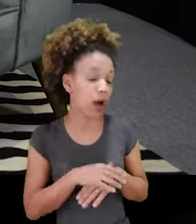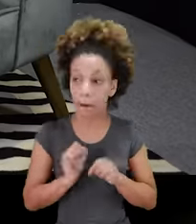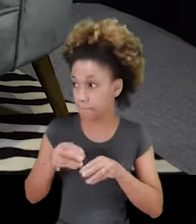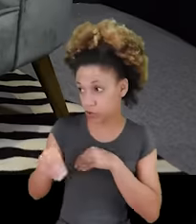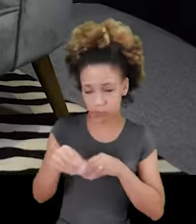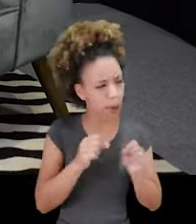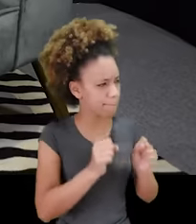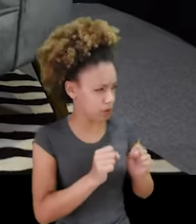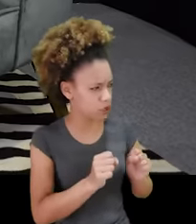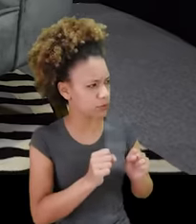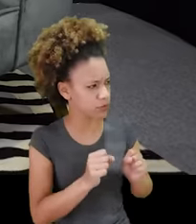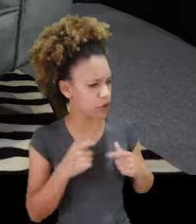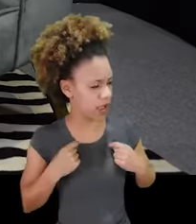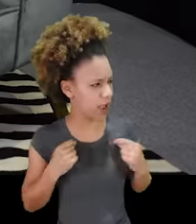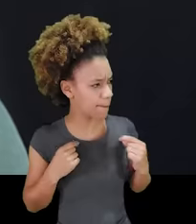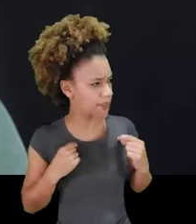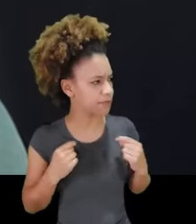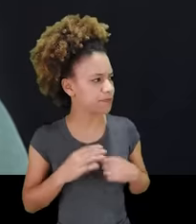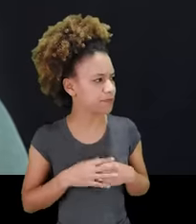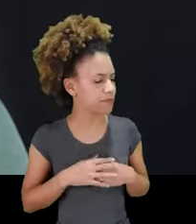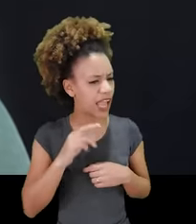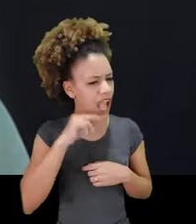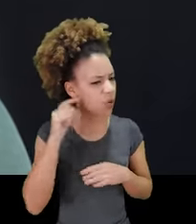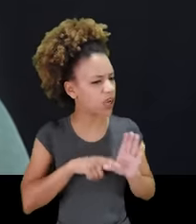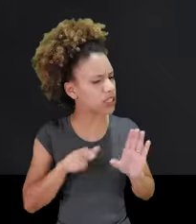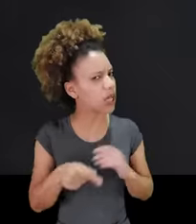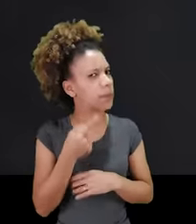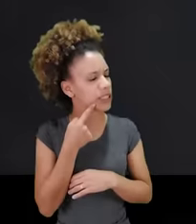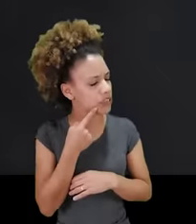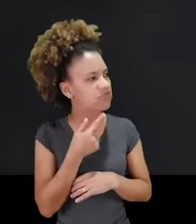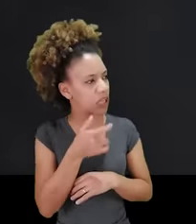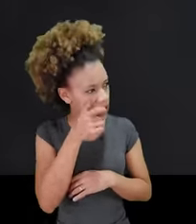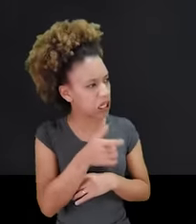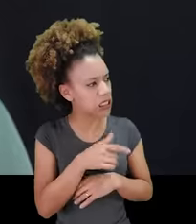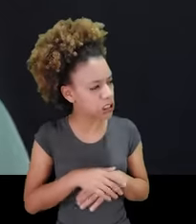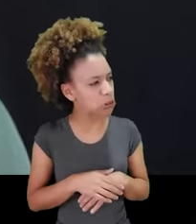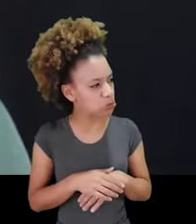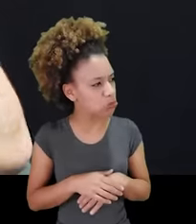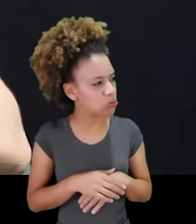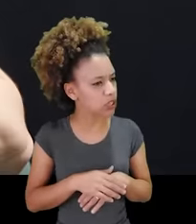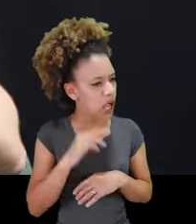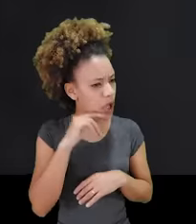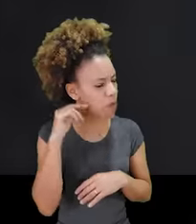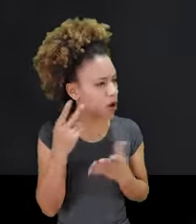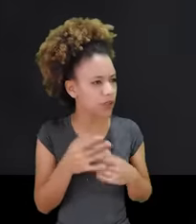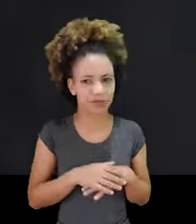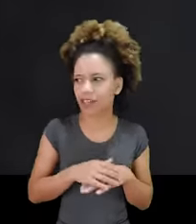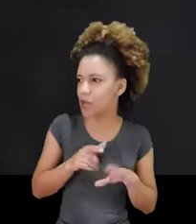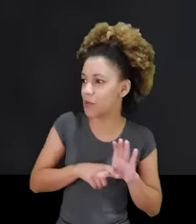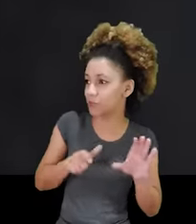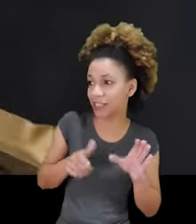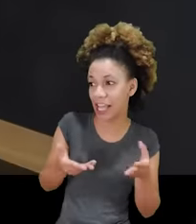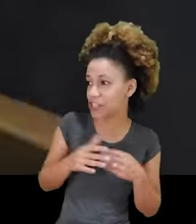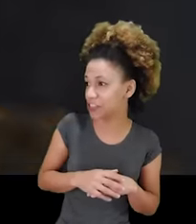Pode abrir. Não é a cueca independente, é a camiseta independente. A cueca independente seria uma coisa muito interessante, inclusive. É uma cueca. Uma cueca independente que está na sua